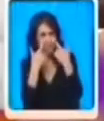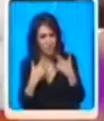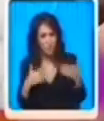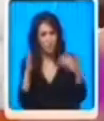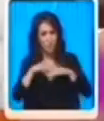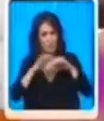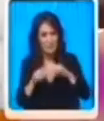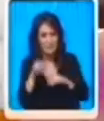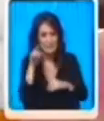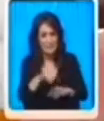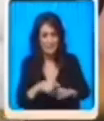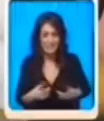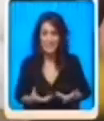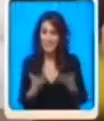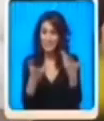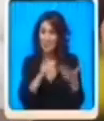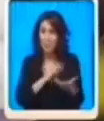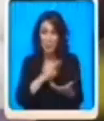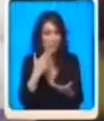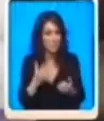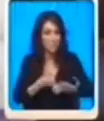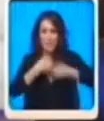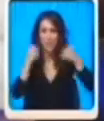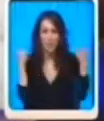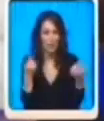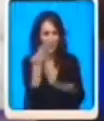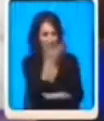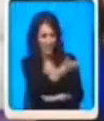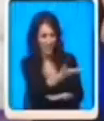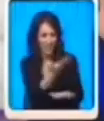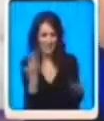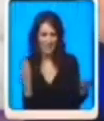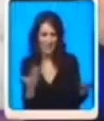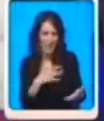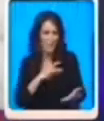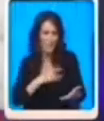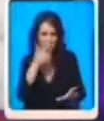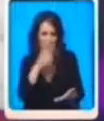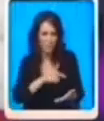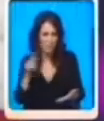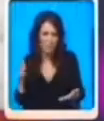lagrimazita de emoção, não é? Mas aquilo... Olha, diga, que é, já, não mas já não falo.